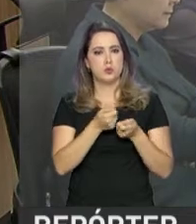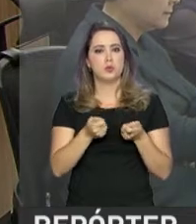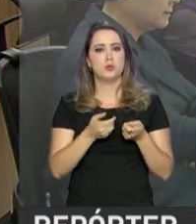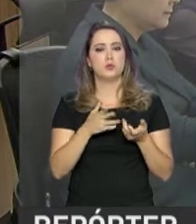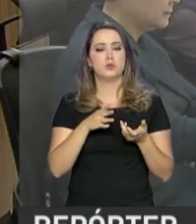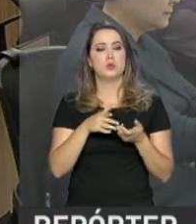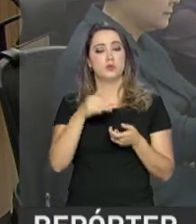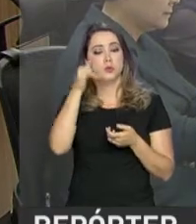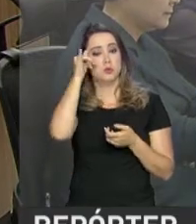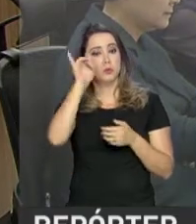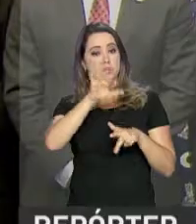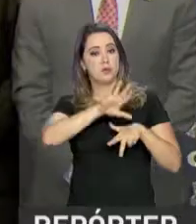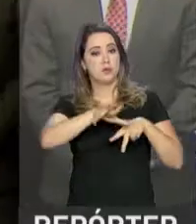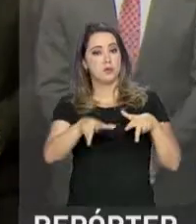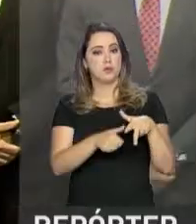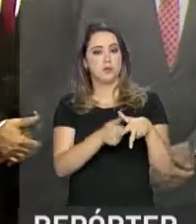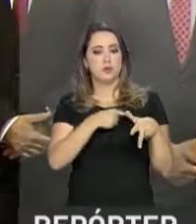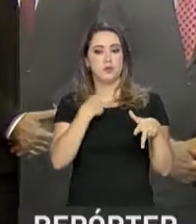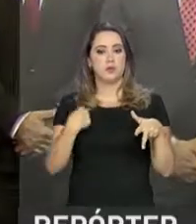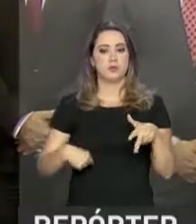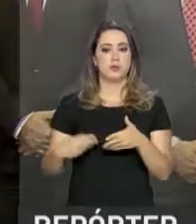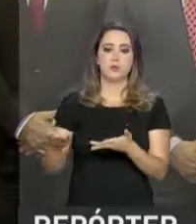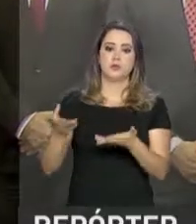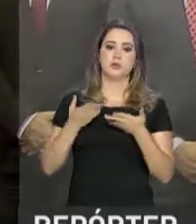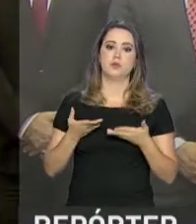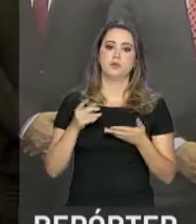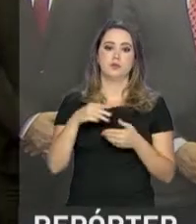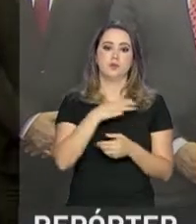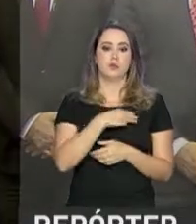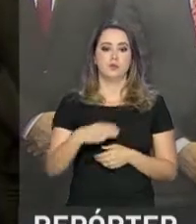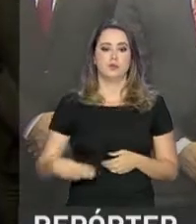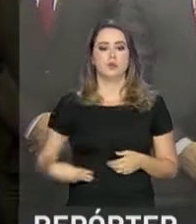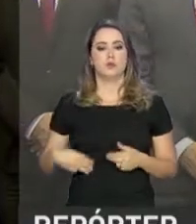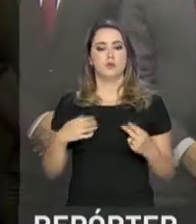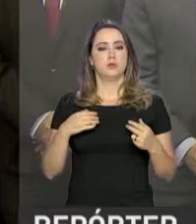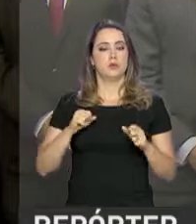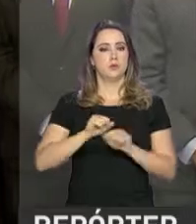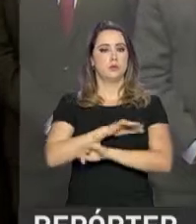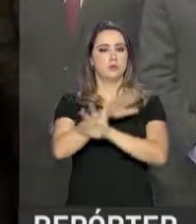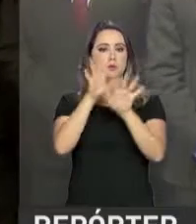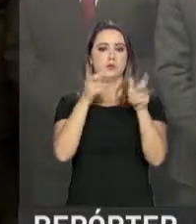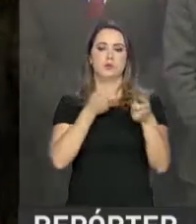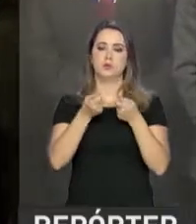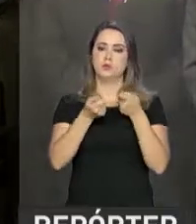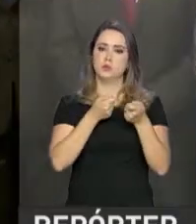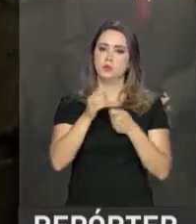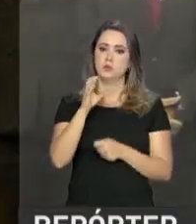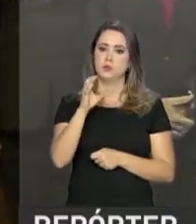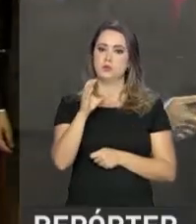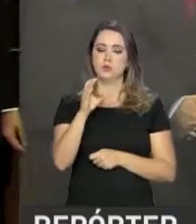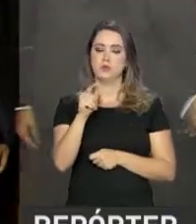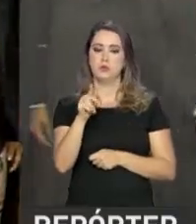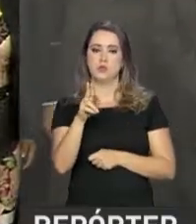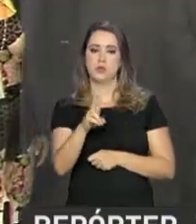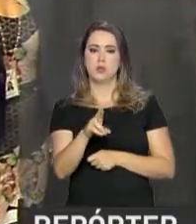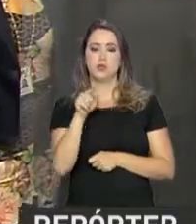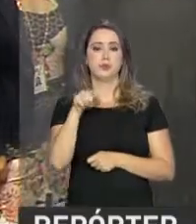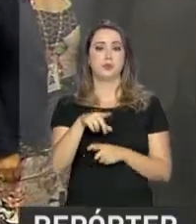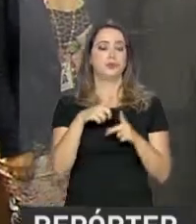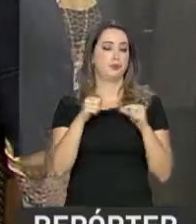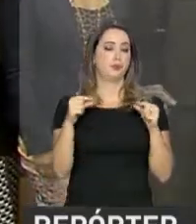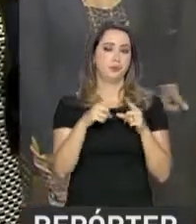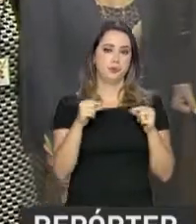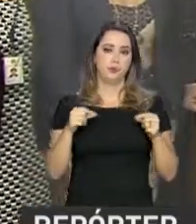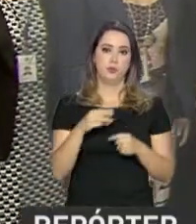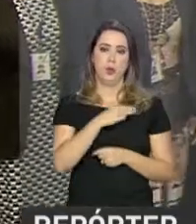agência anticorrupção da China, foi recebida pelo ministro da Transparência e Controladoria Geral da União, em Brasília.